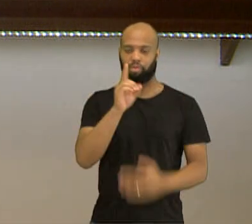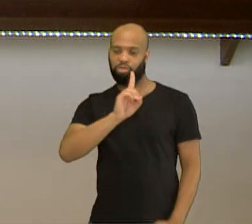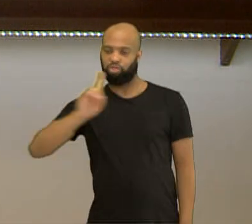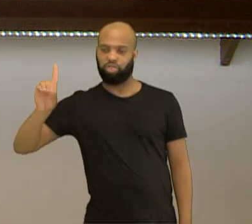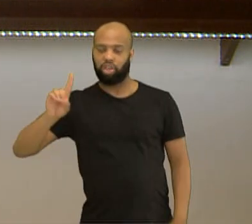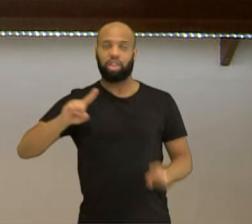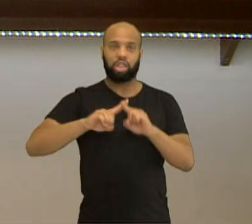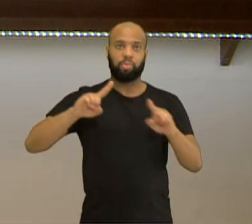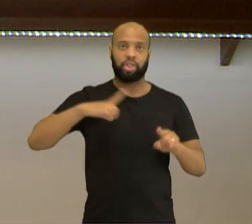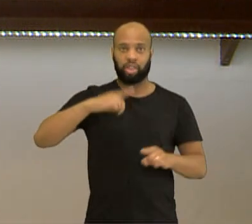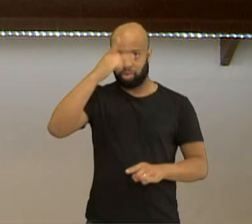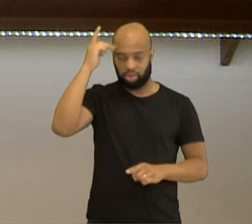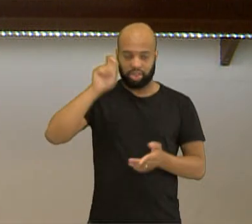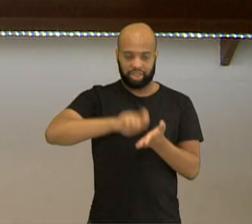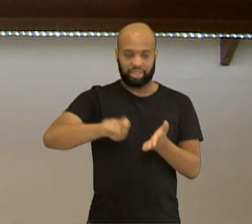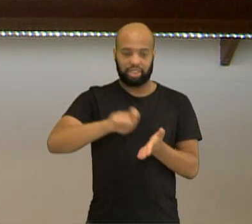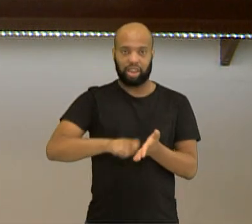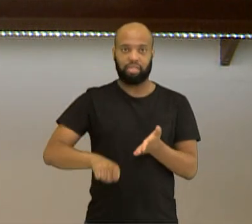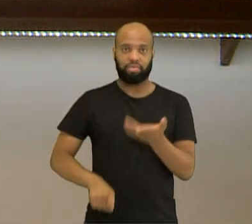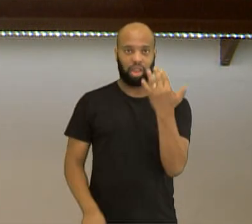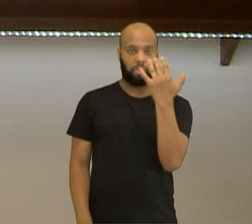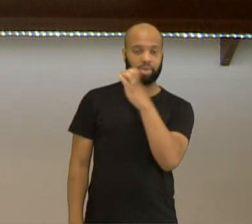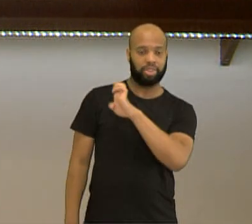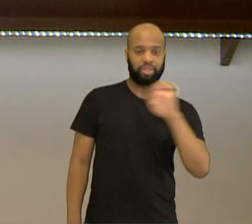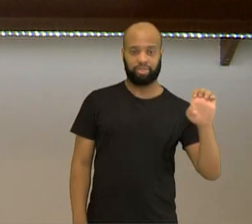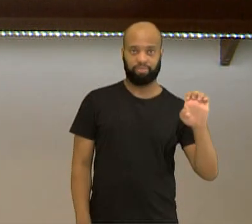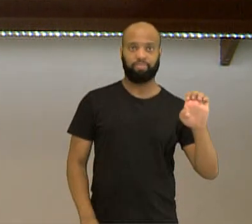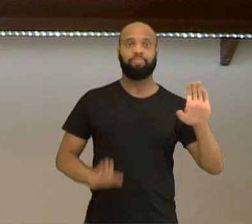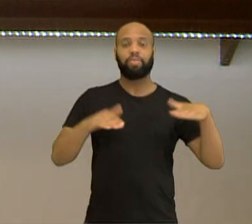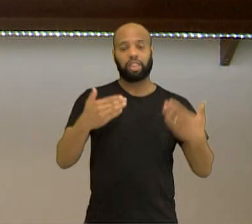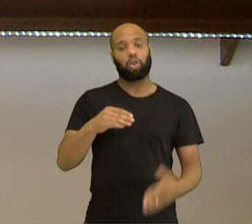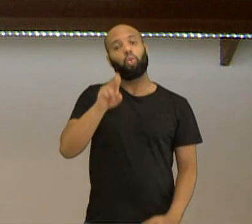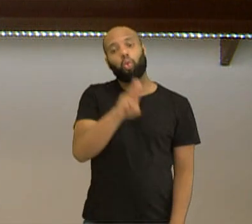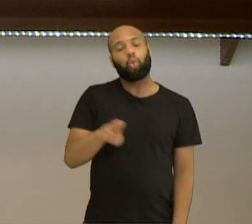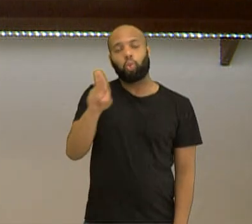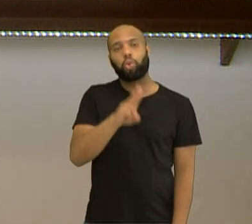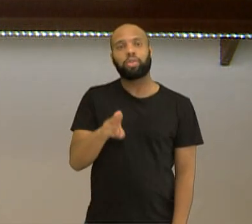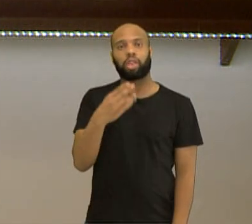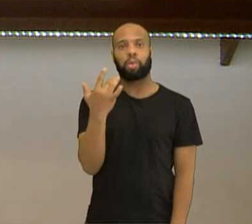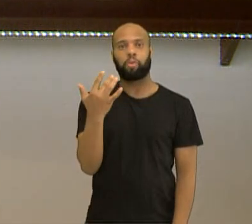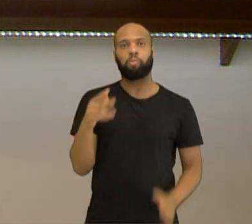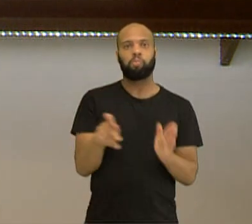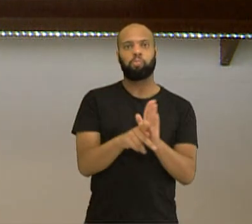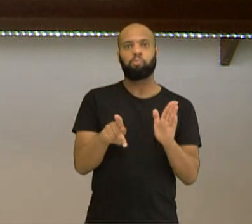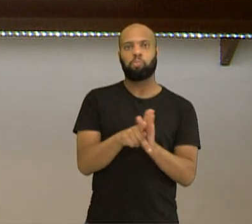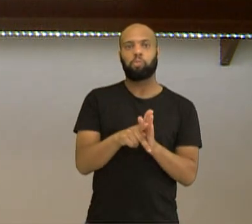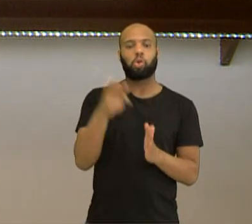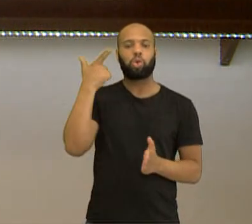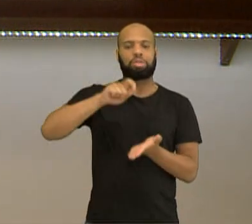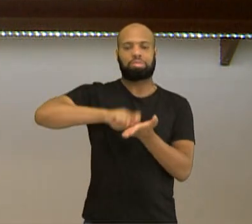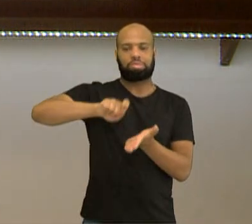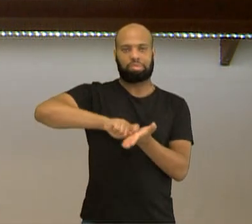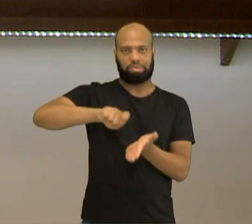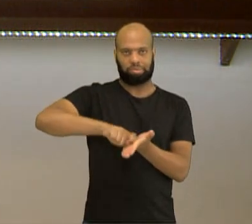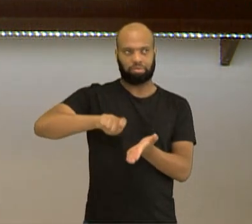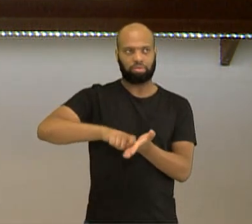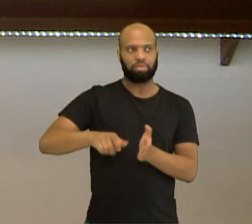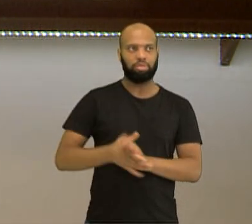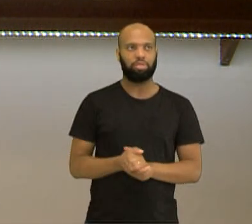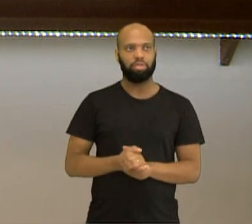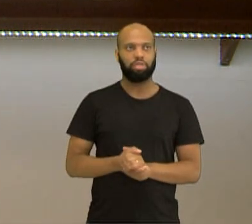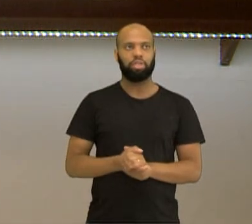são canhota, que tem a mão, né, a esquerda, que escreve lá, pega as coisas com a mão esquerda.